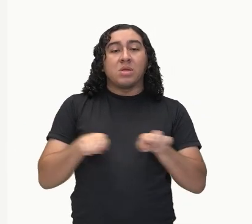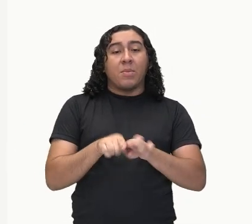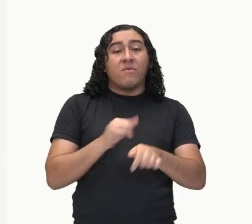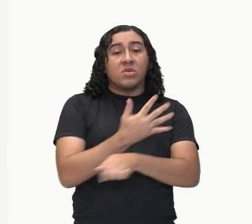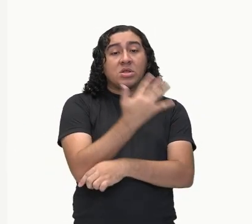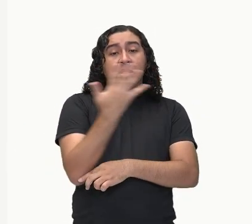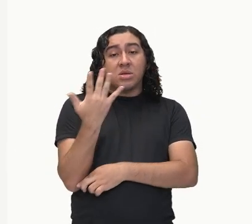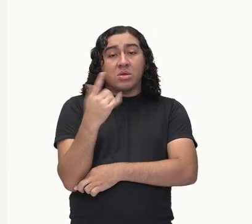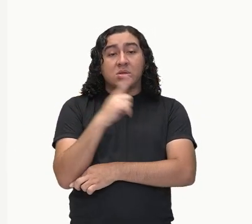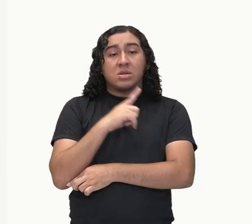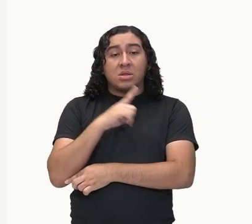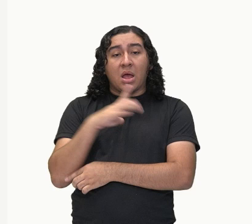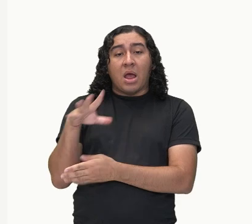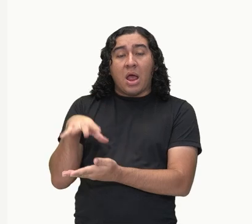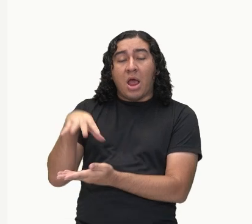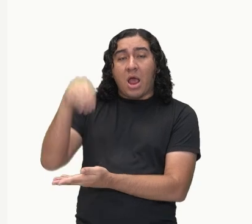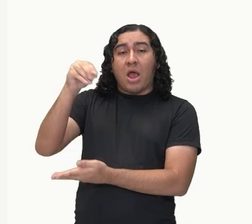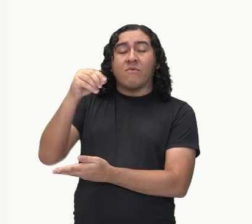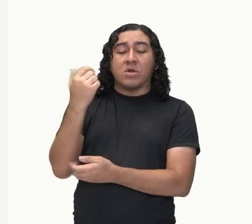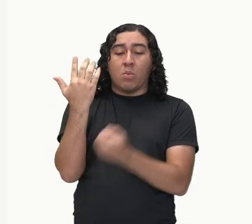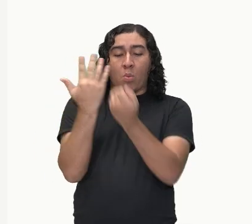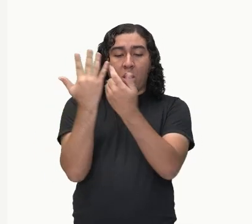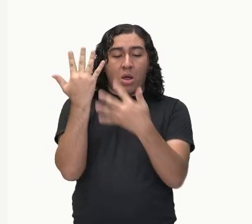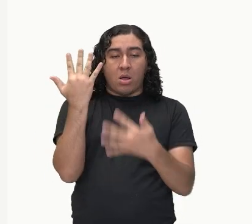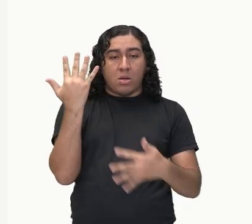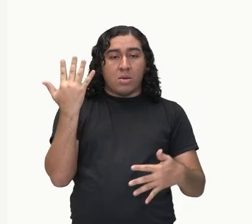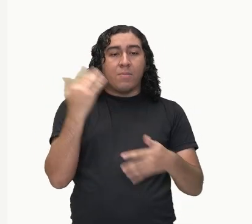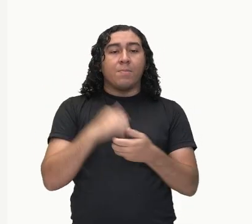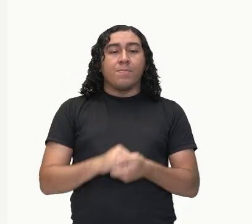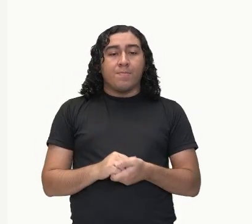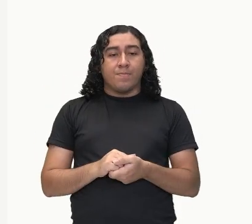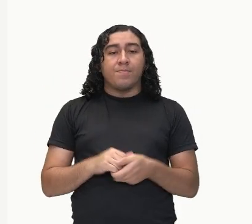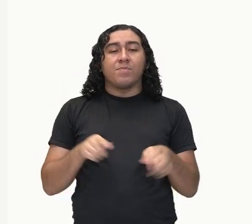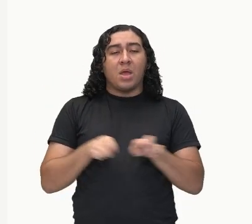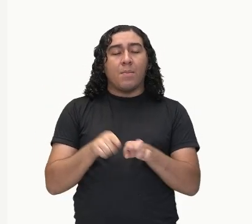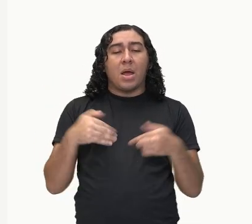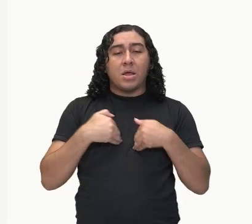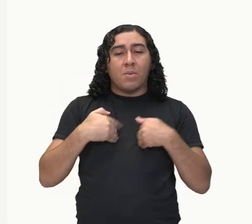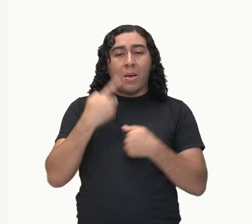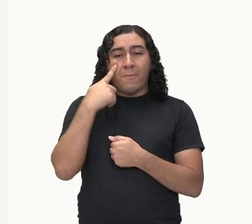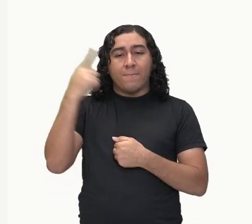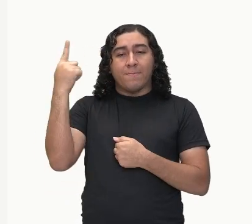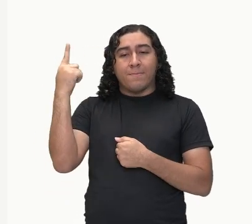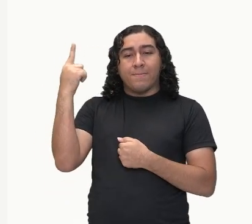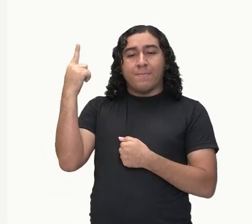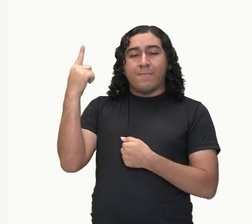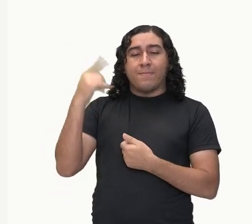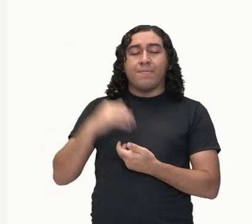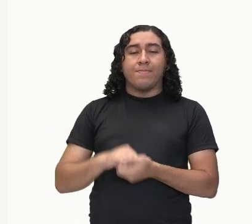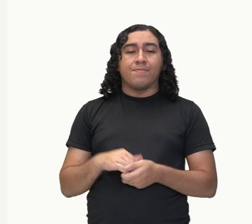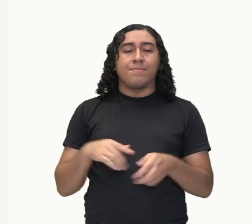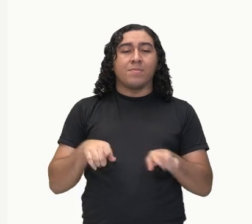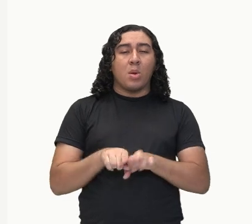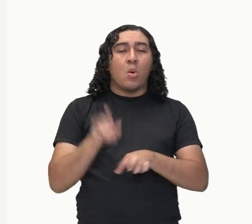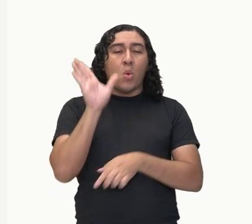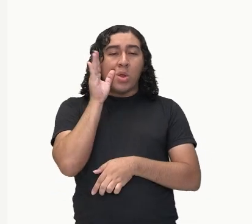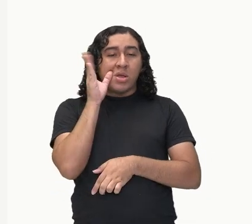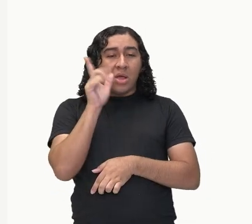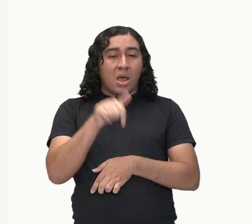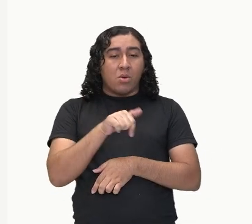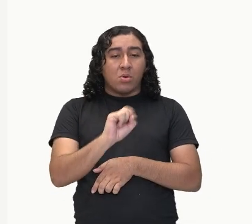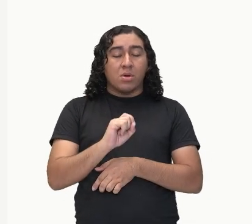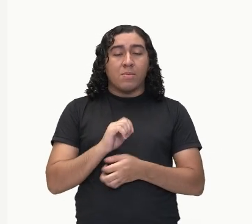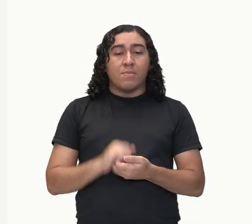raposas, coelhos, esquilos, e aves como tordos e beija-flores. E uma curiosidade é que a floresta temperada é rica